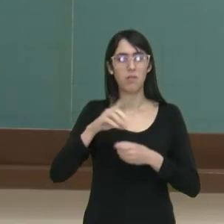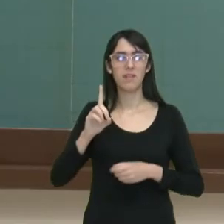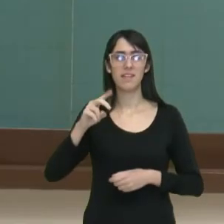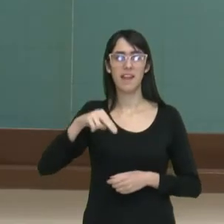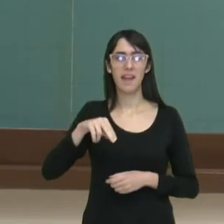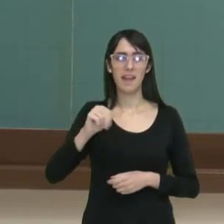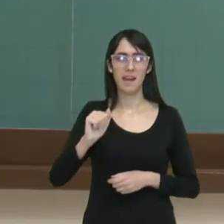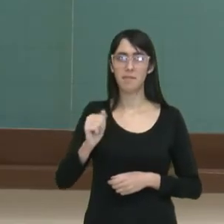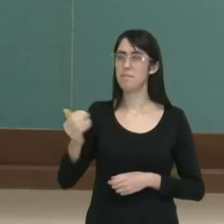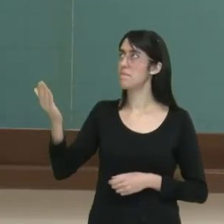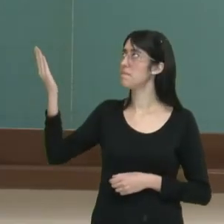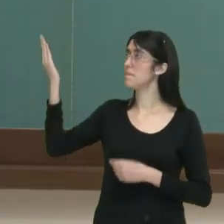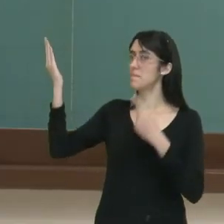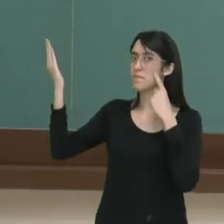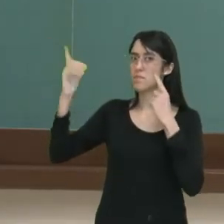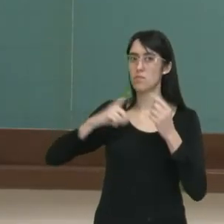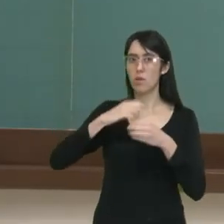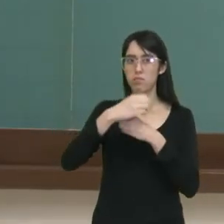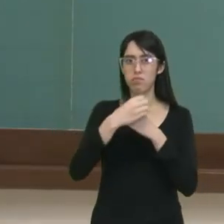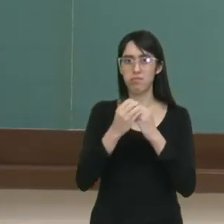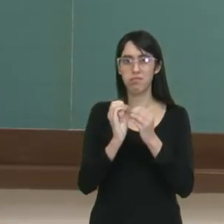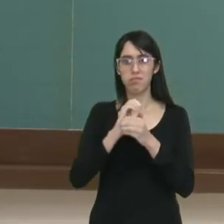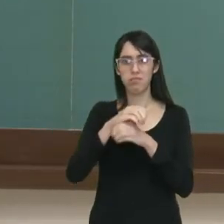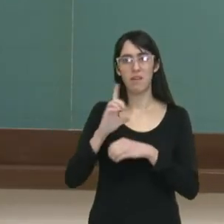as moléculas de DNA.